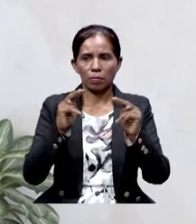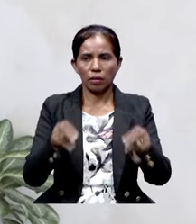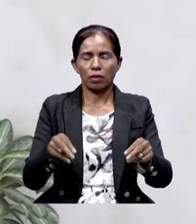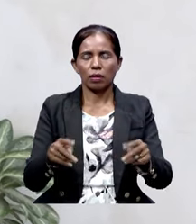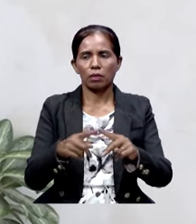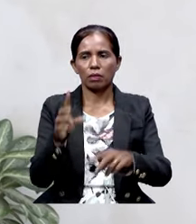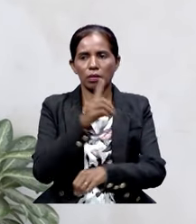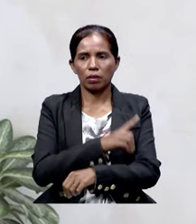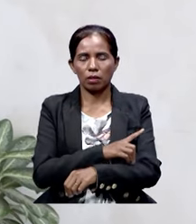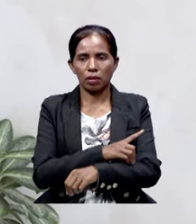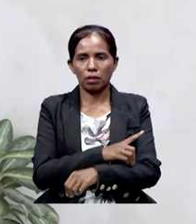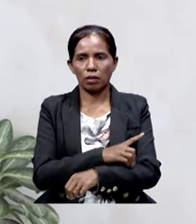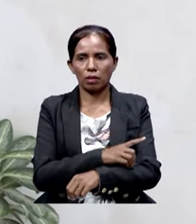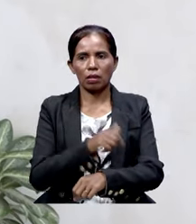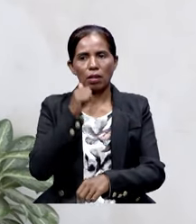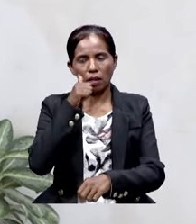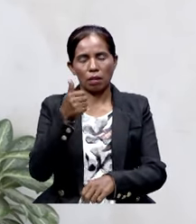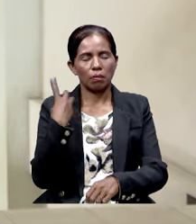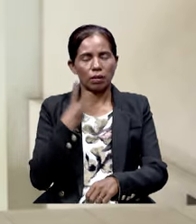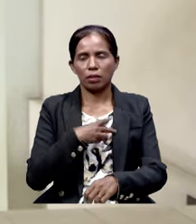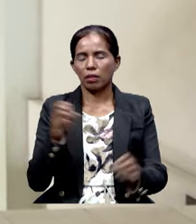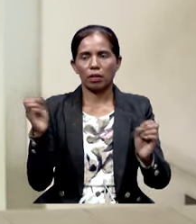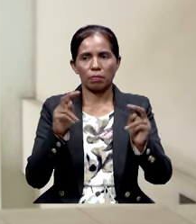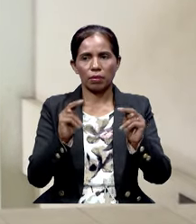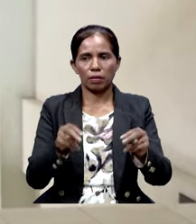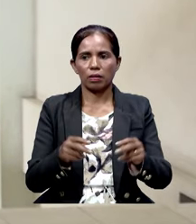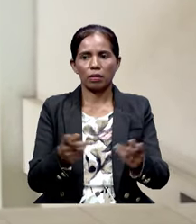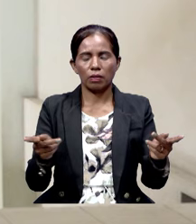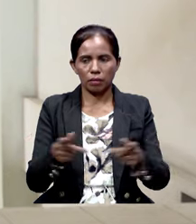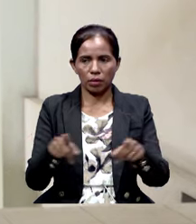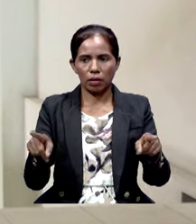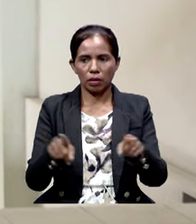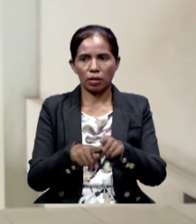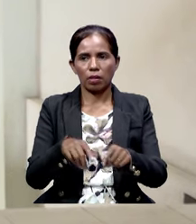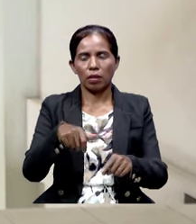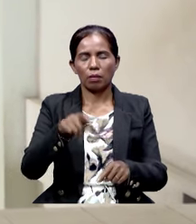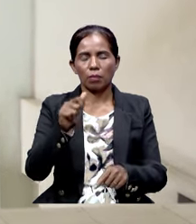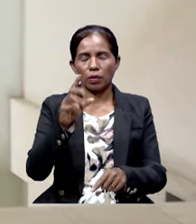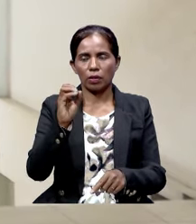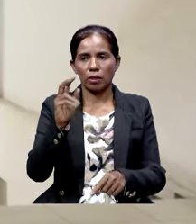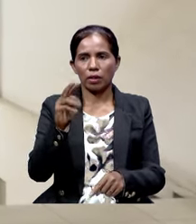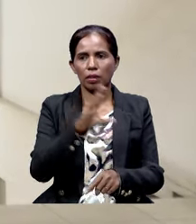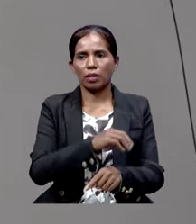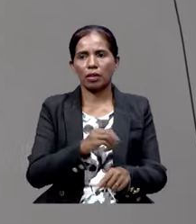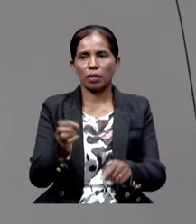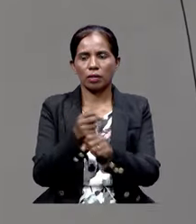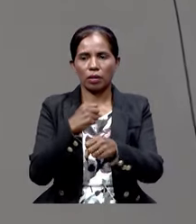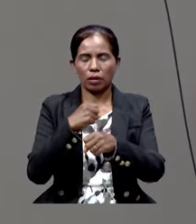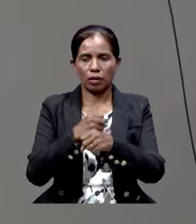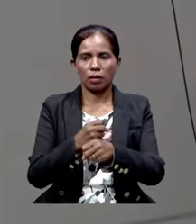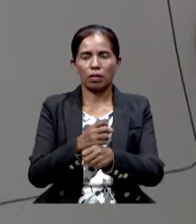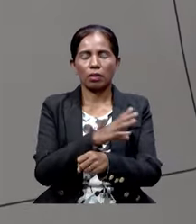ohi, mis avan ser la precisa ita. E a Fati Hanesa, Apolinário de Cruz Ornai, a Tuhalo